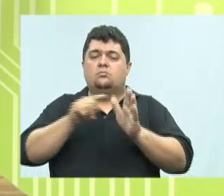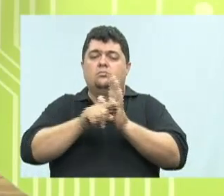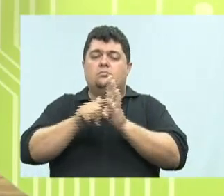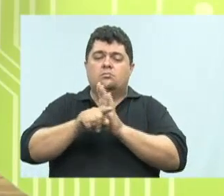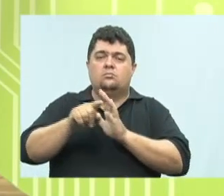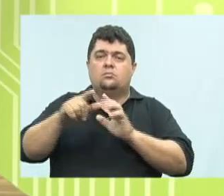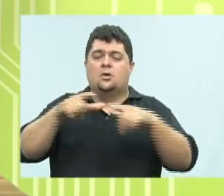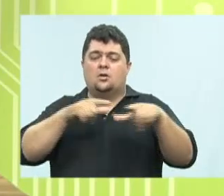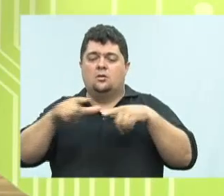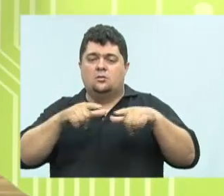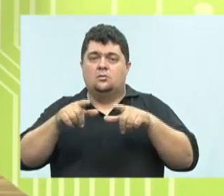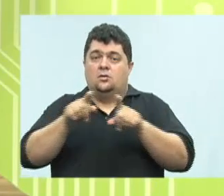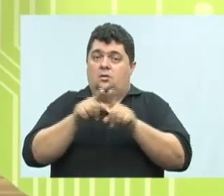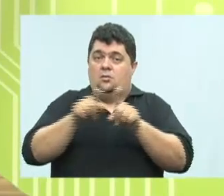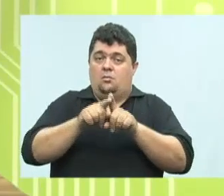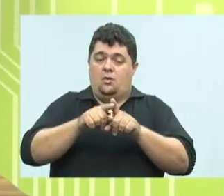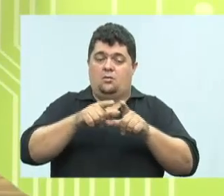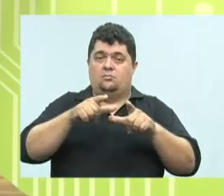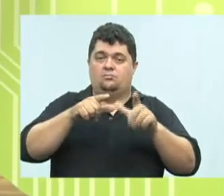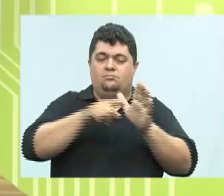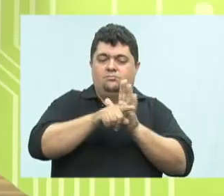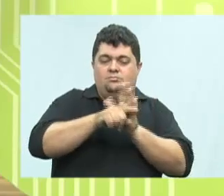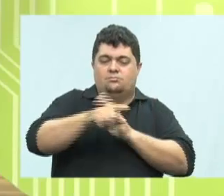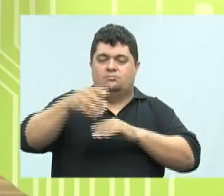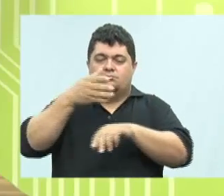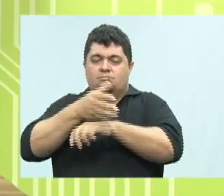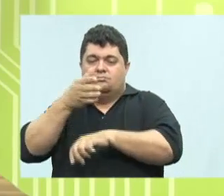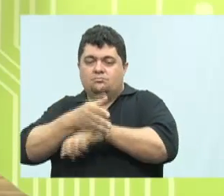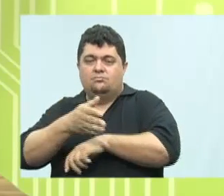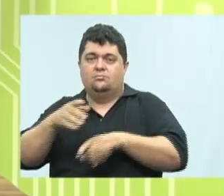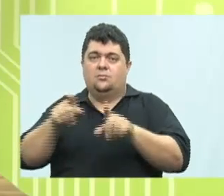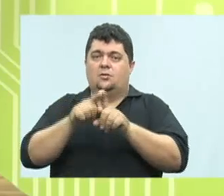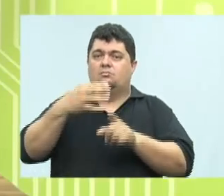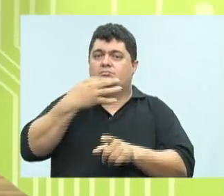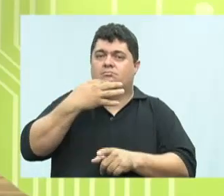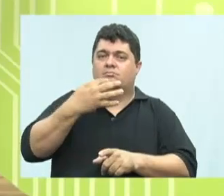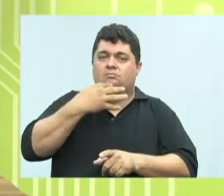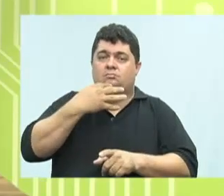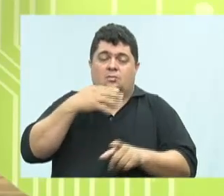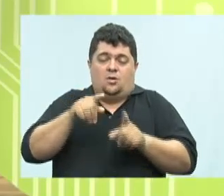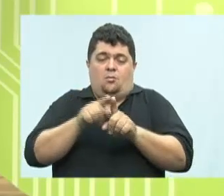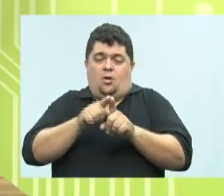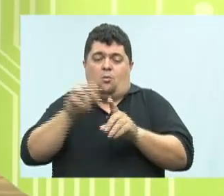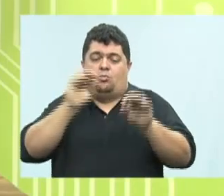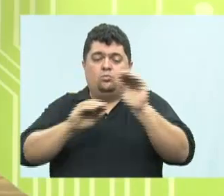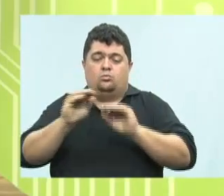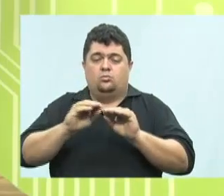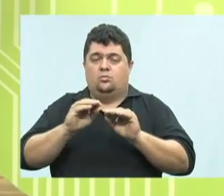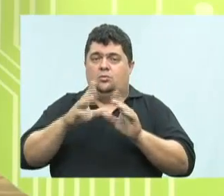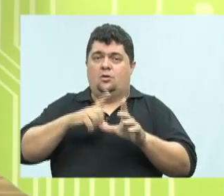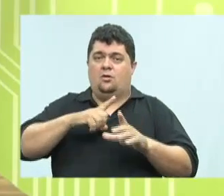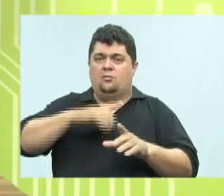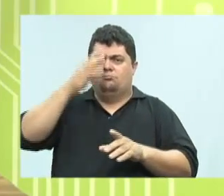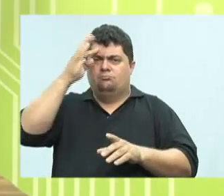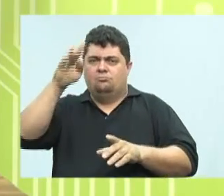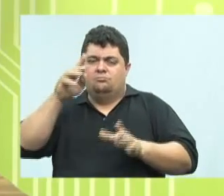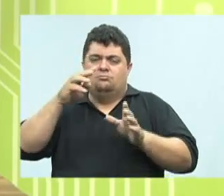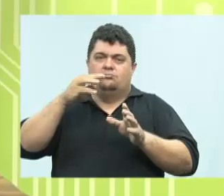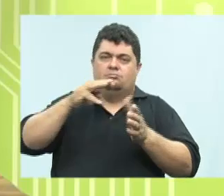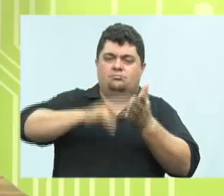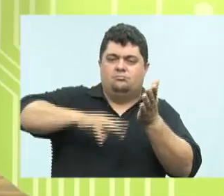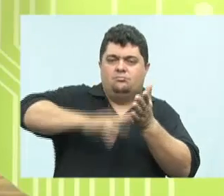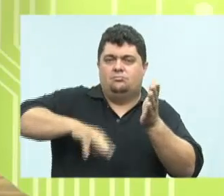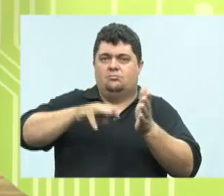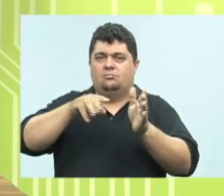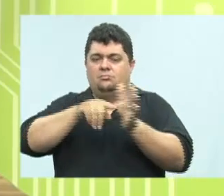e intervenção de pesquisa participante e conhecer ou citar algumas abordagens teórico-metodológicas